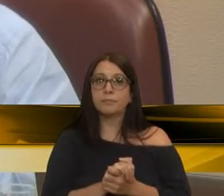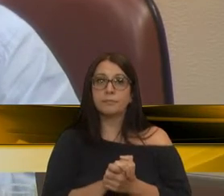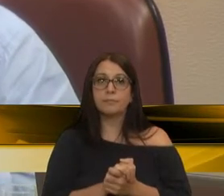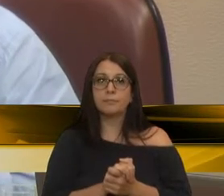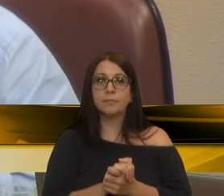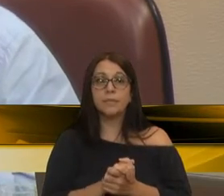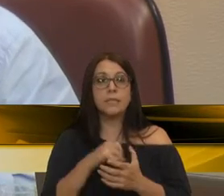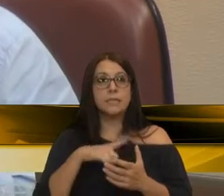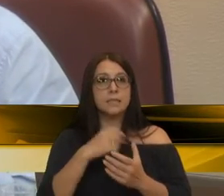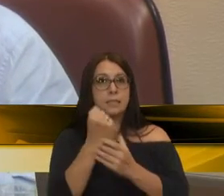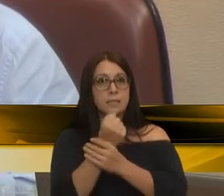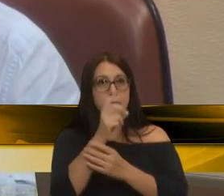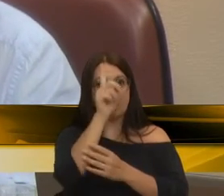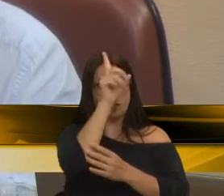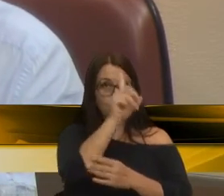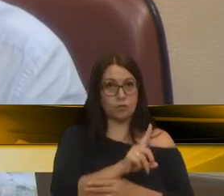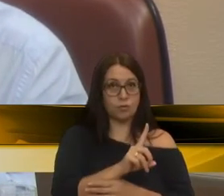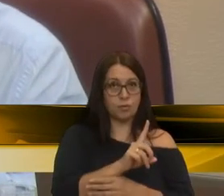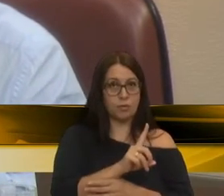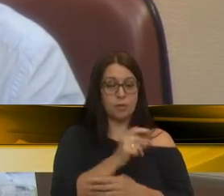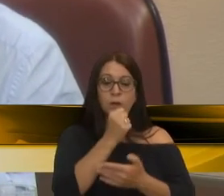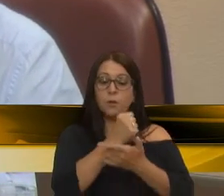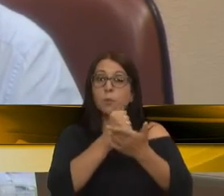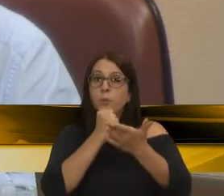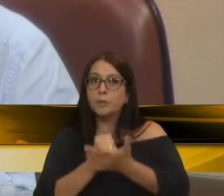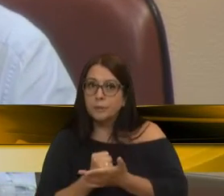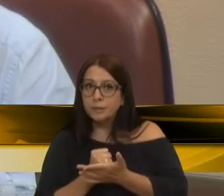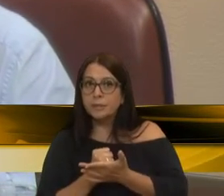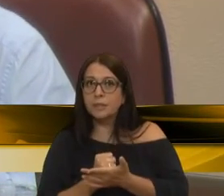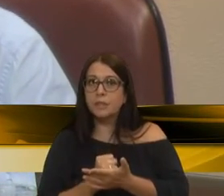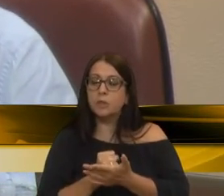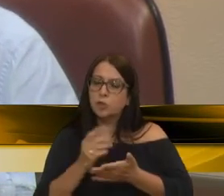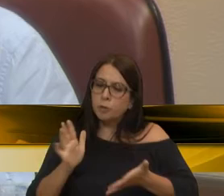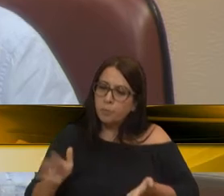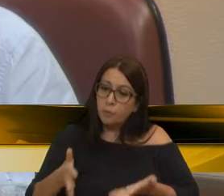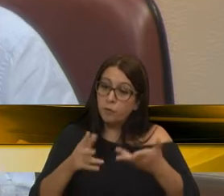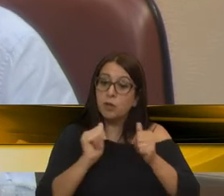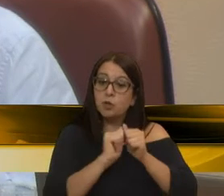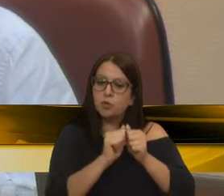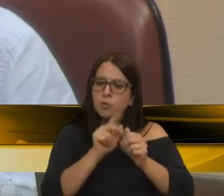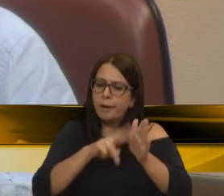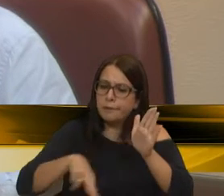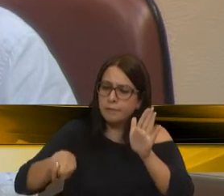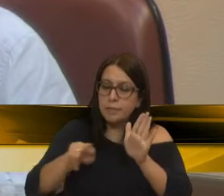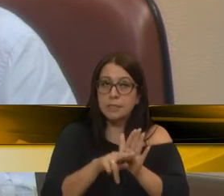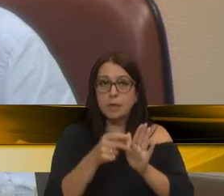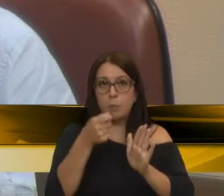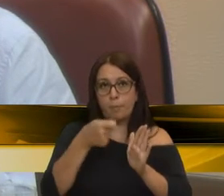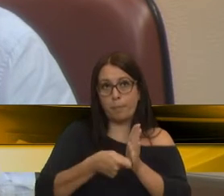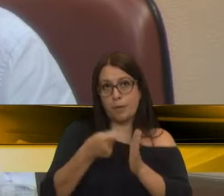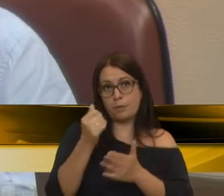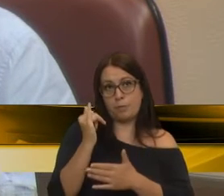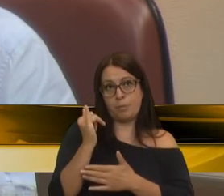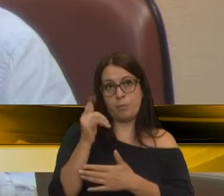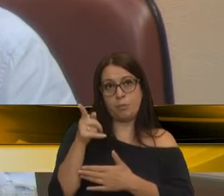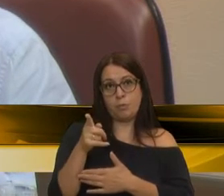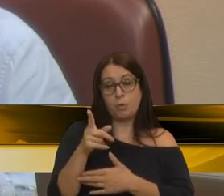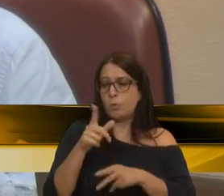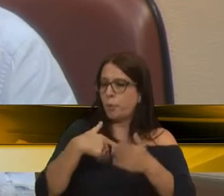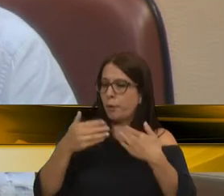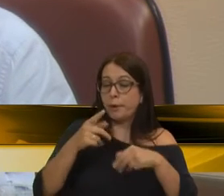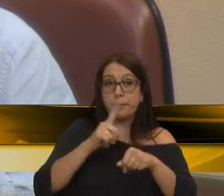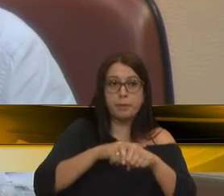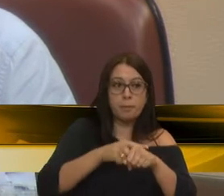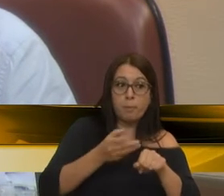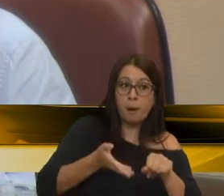assegurado direito as partes contratantes de promoverem a revisão das tarifas vigentes a qualquer tempo para mais